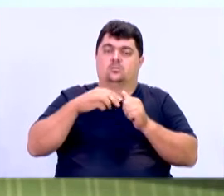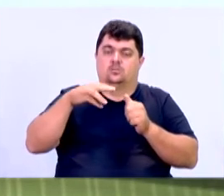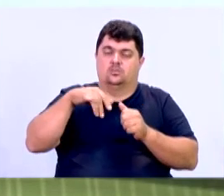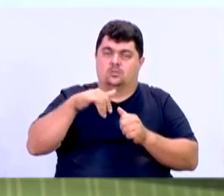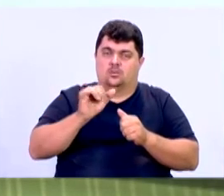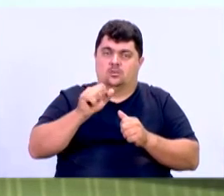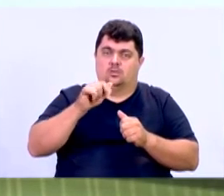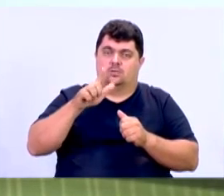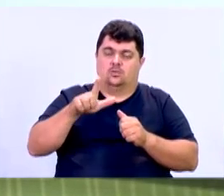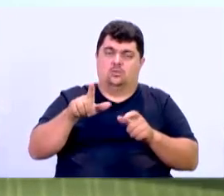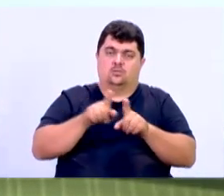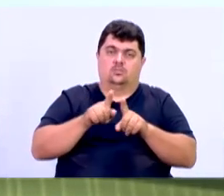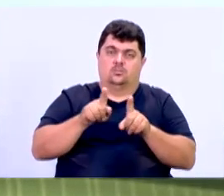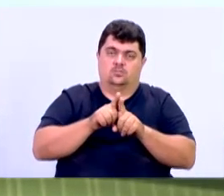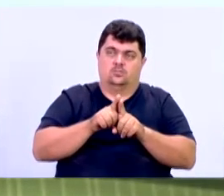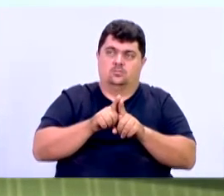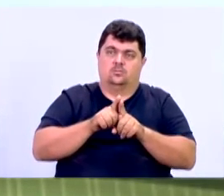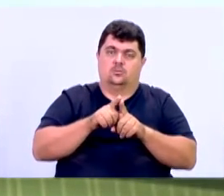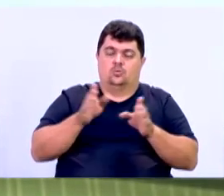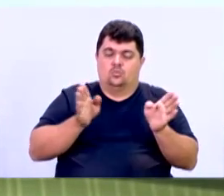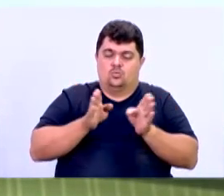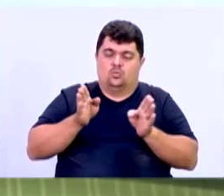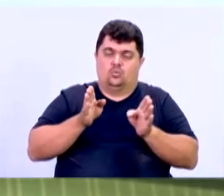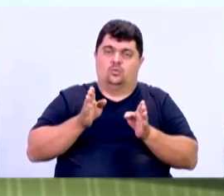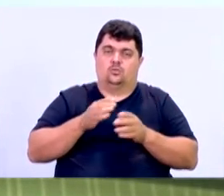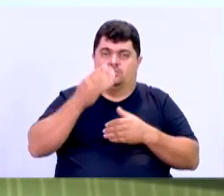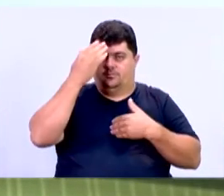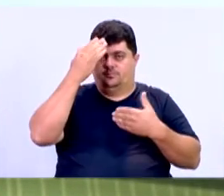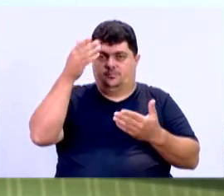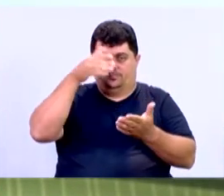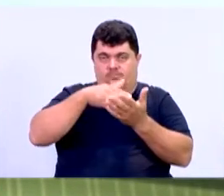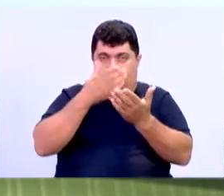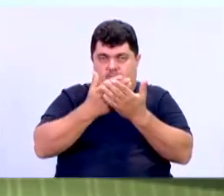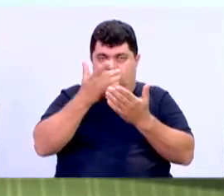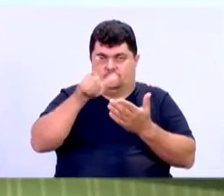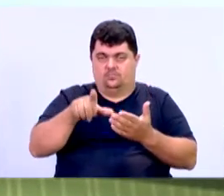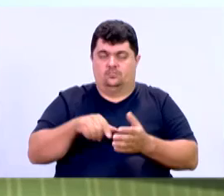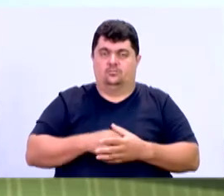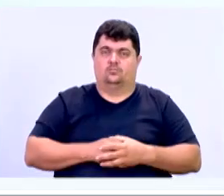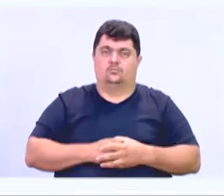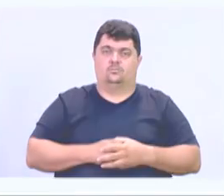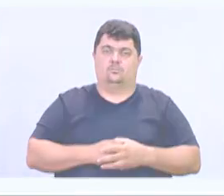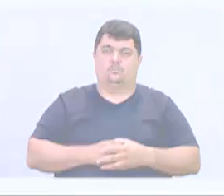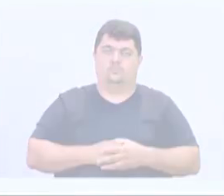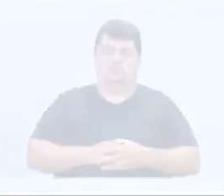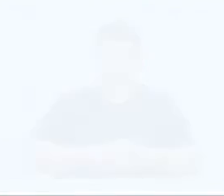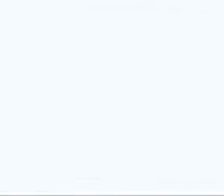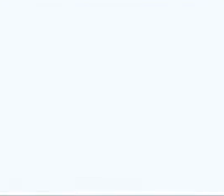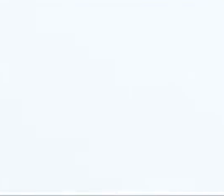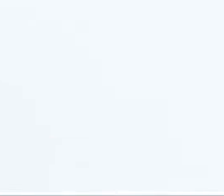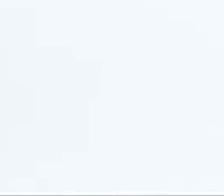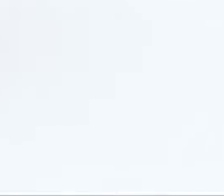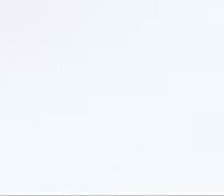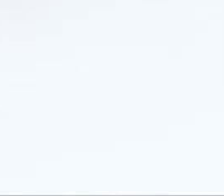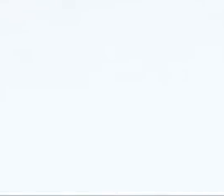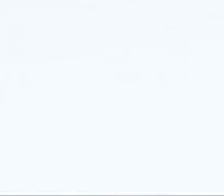fazer a conexão entre os dois. Agradeço, até a próxima aula.